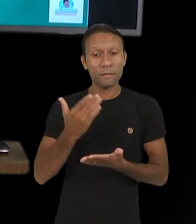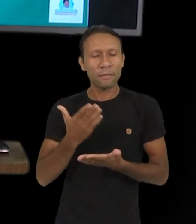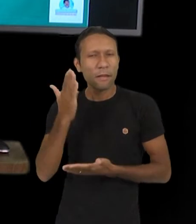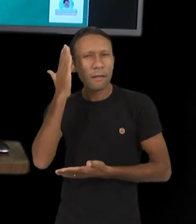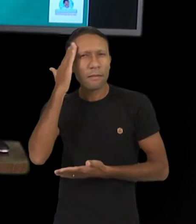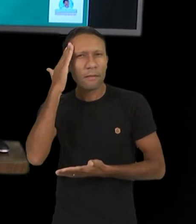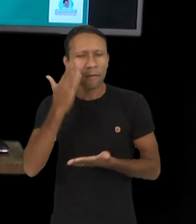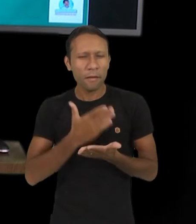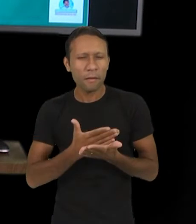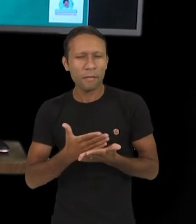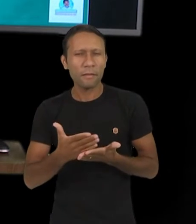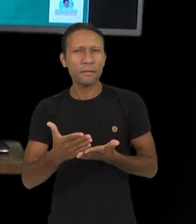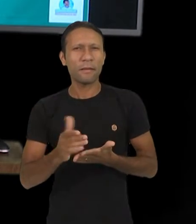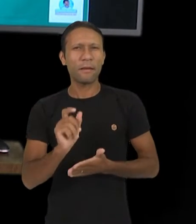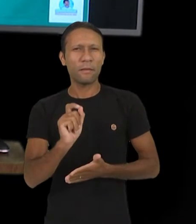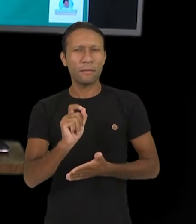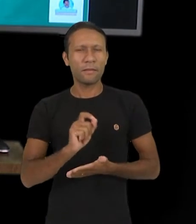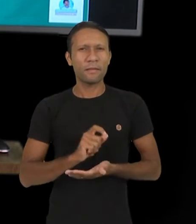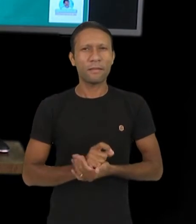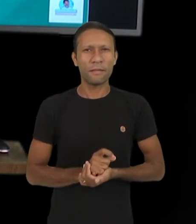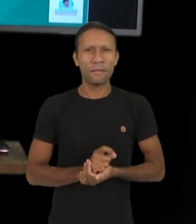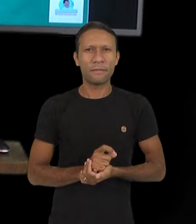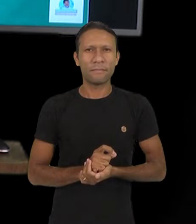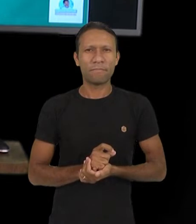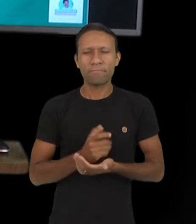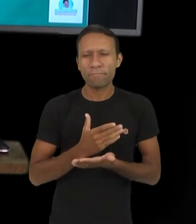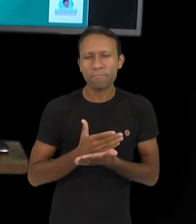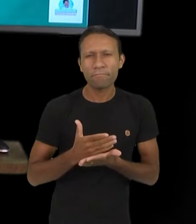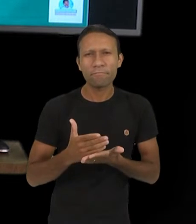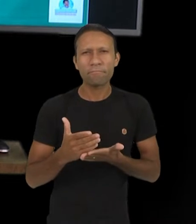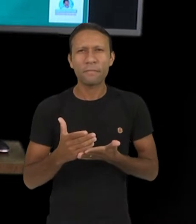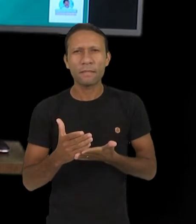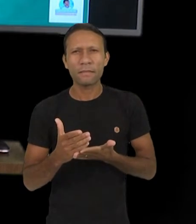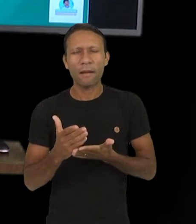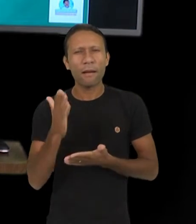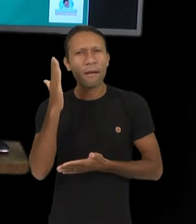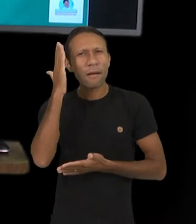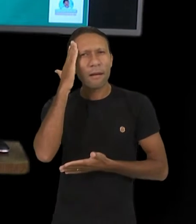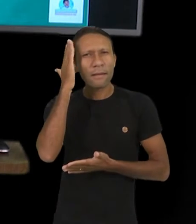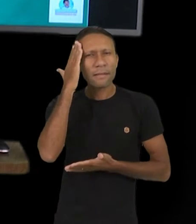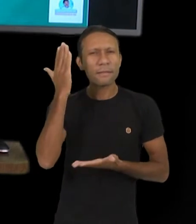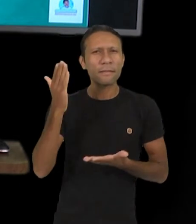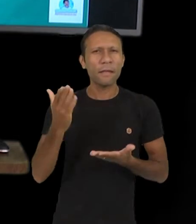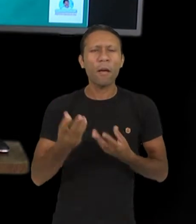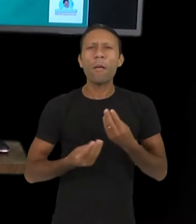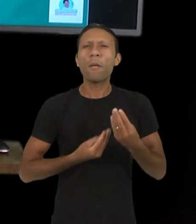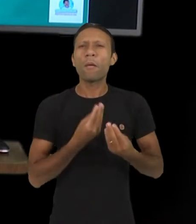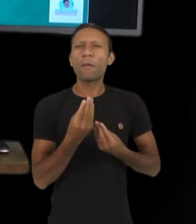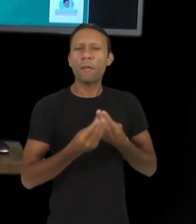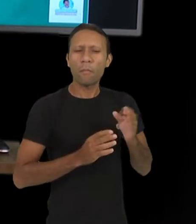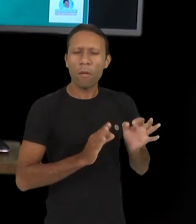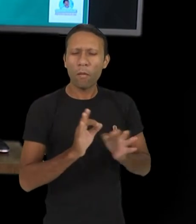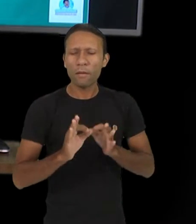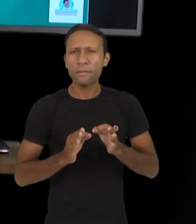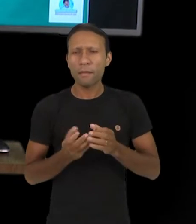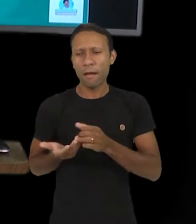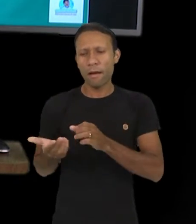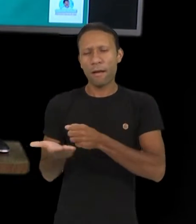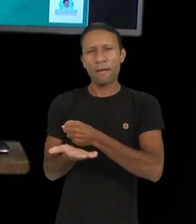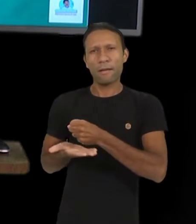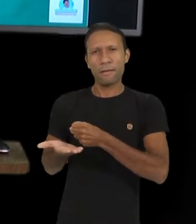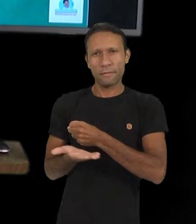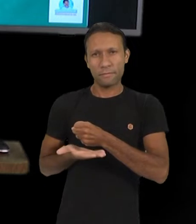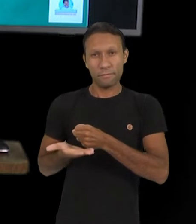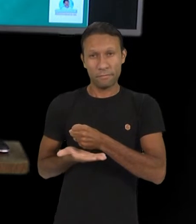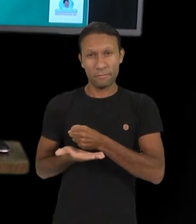Vamos começar aqui do início, lógico, né? Vamos começar aqui a entender primeiro como funciona aqui a base